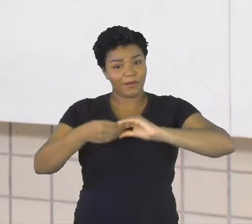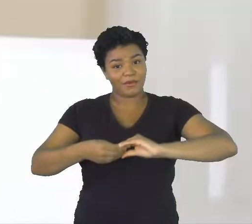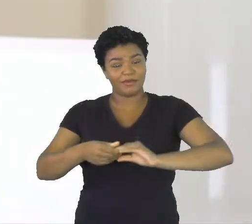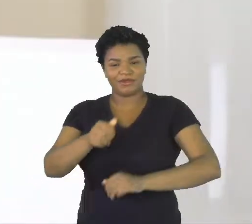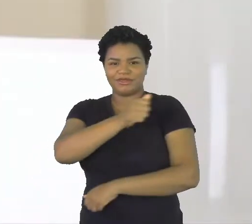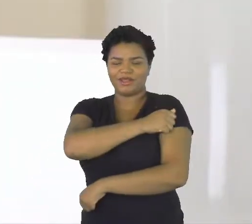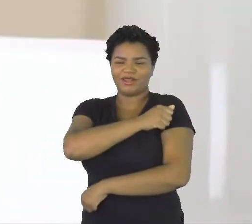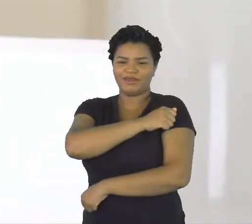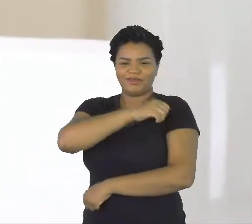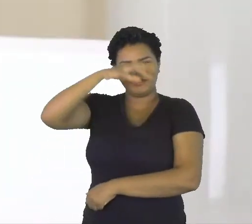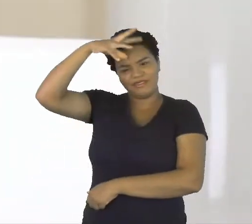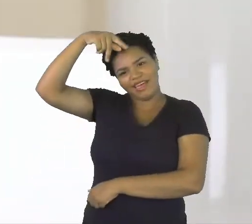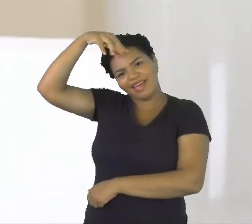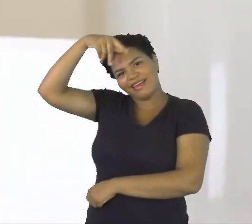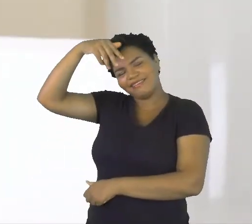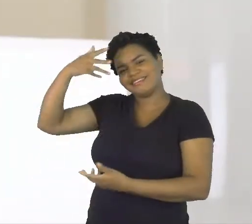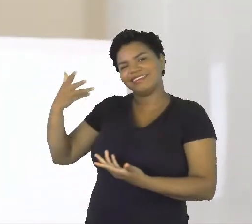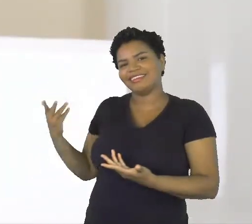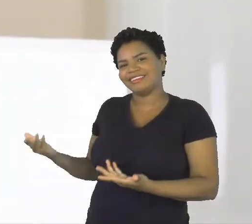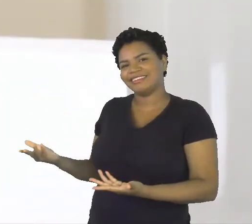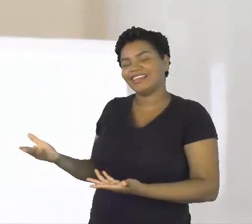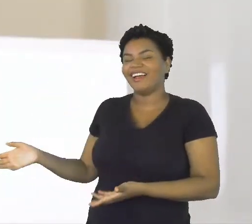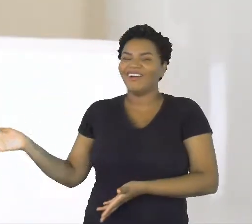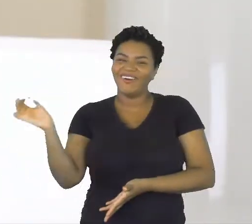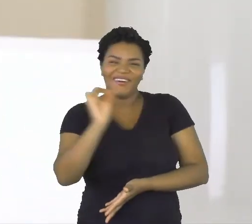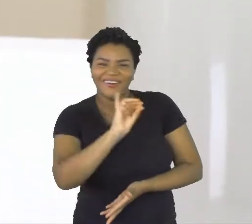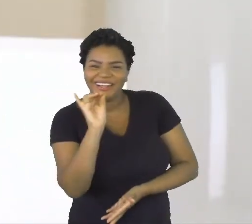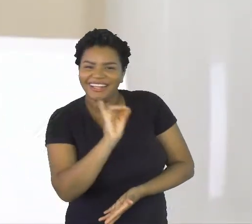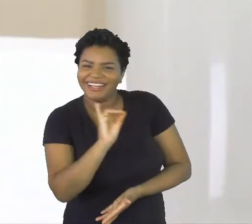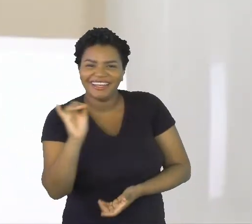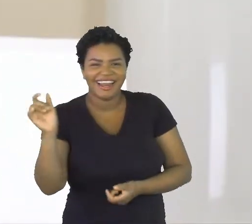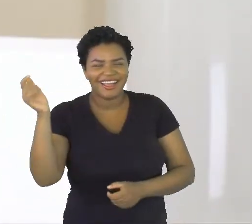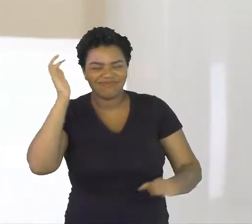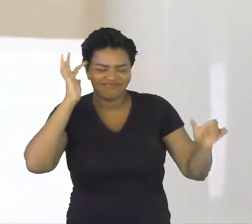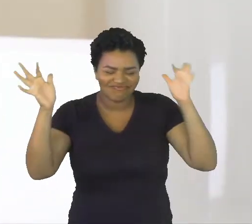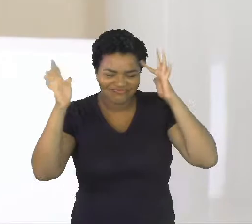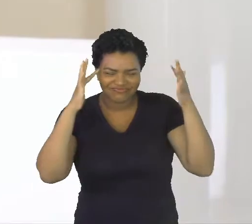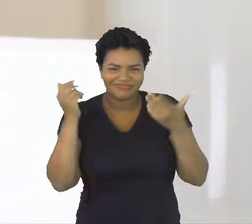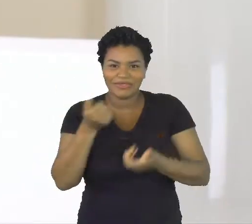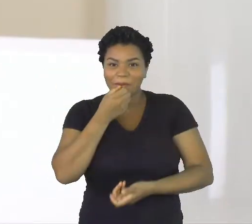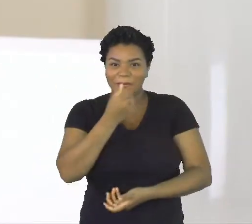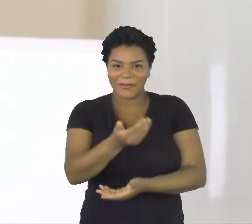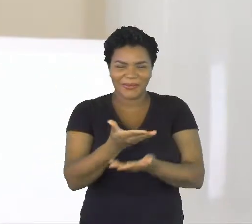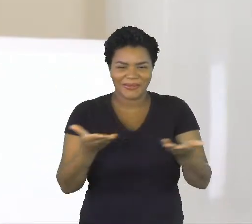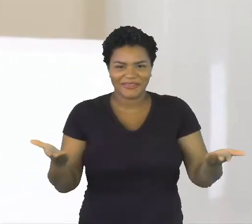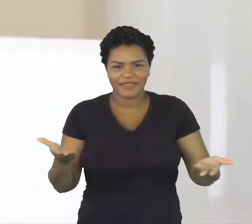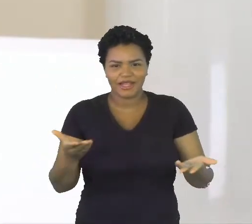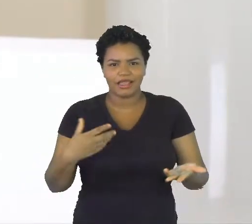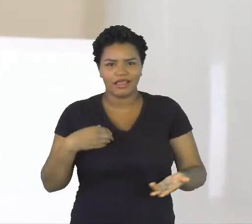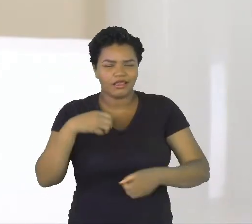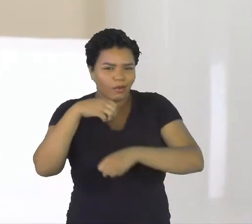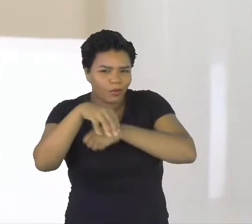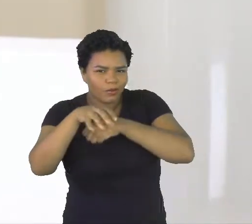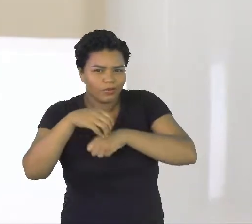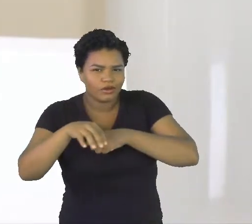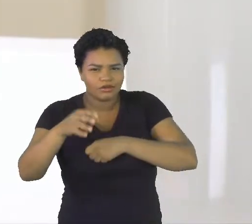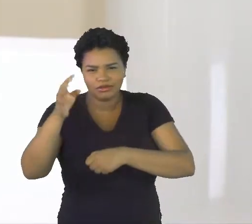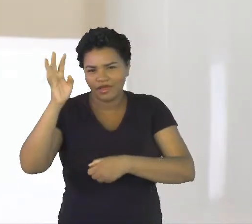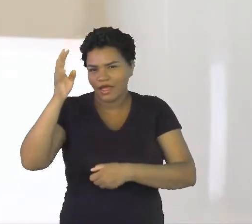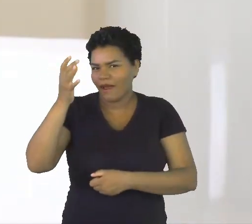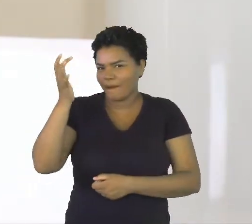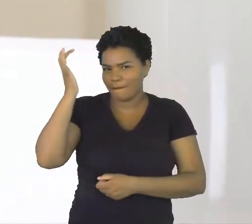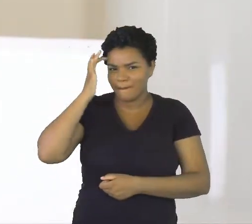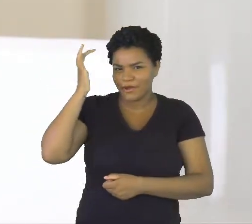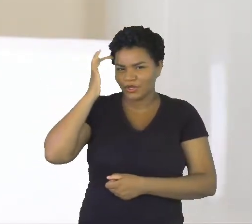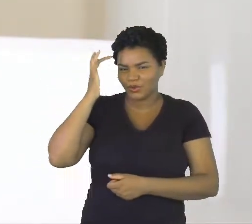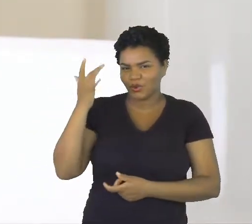Fava. Olá, mentes brilhantes, tudo bem com vocês? O recadinho de sabedoria é o